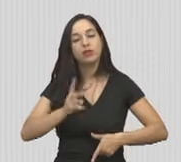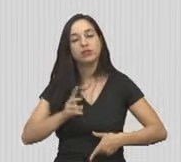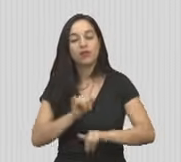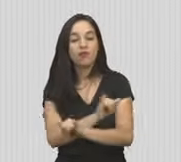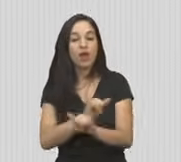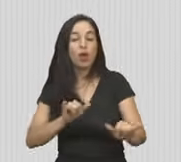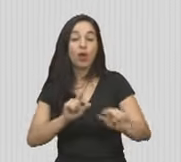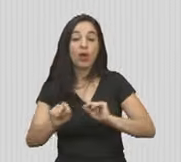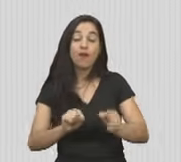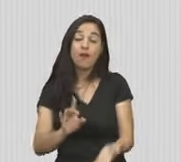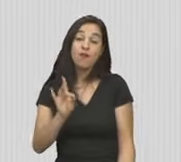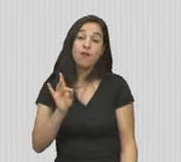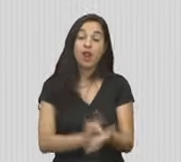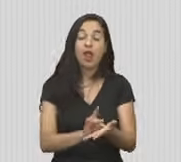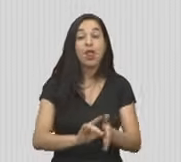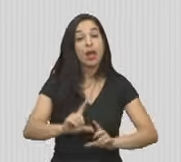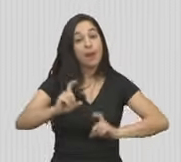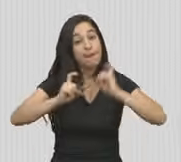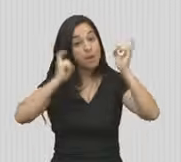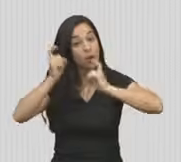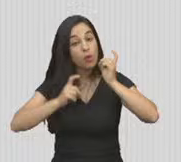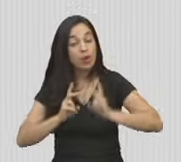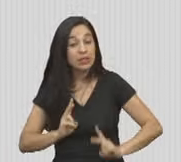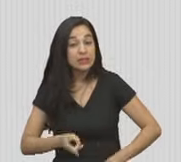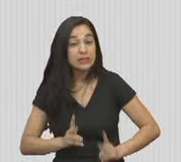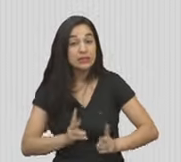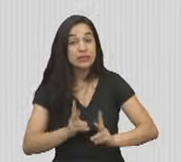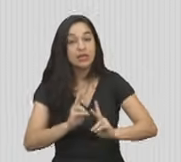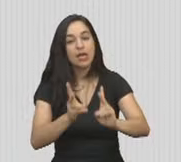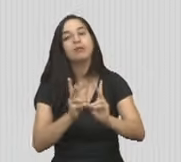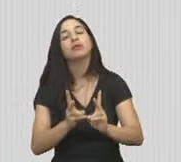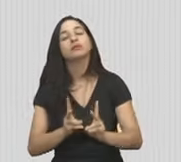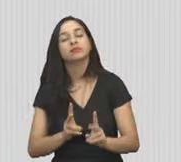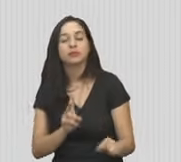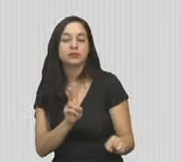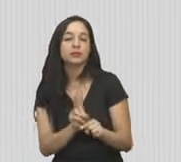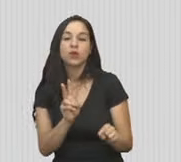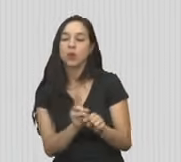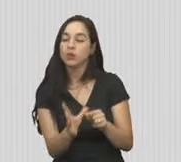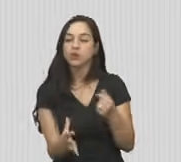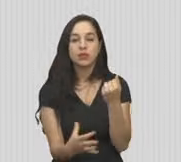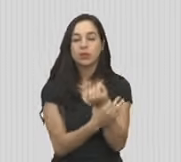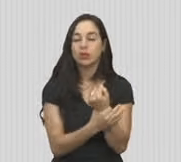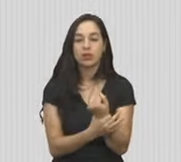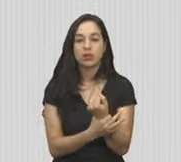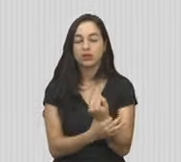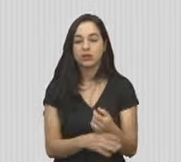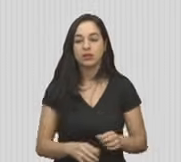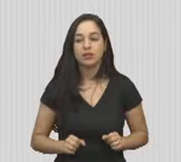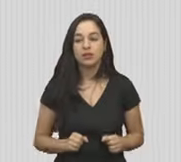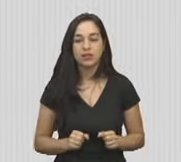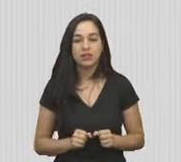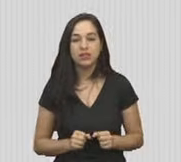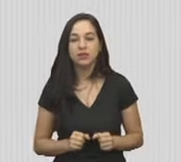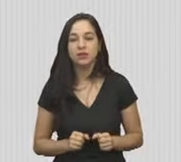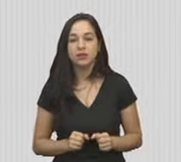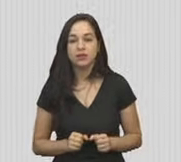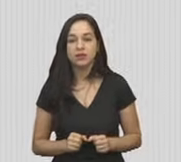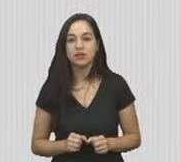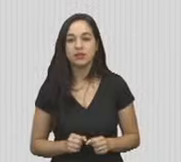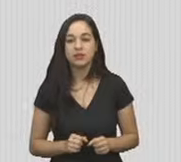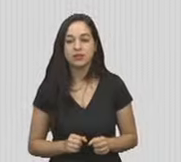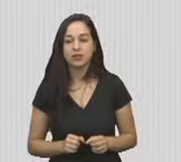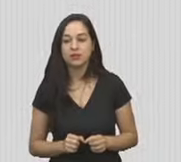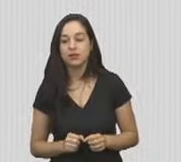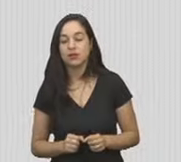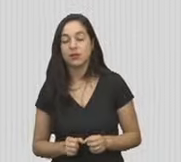como o verdadeiro país que se preocupa 24/7 com a sua segurança. A hora que Israel descansar 1 hora,